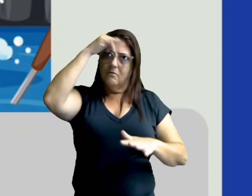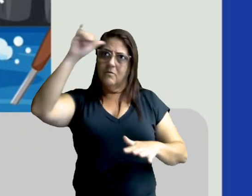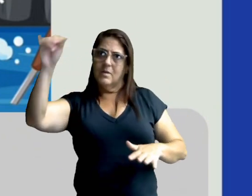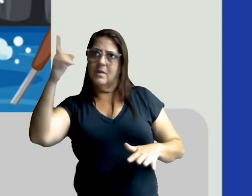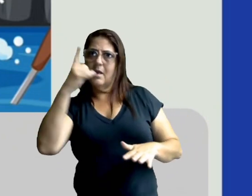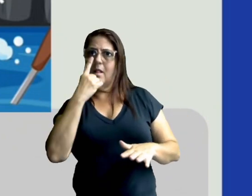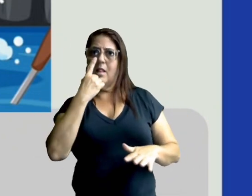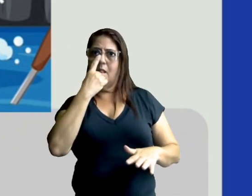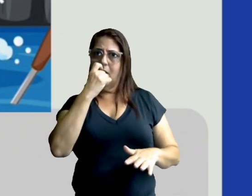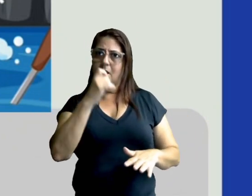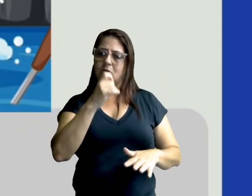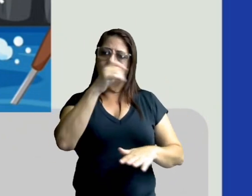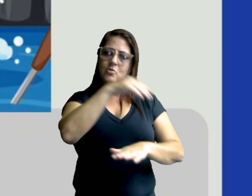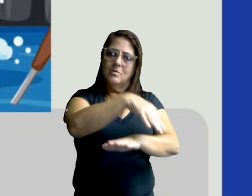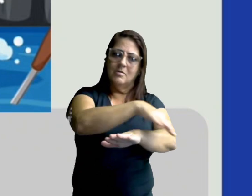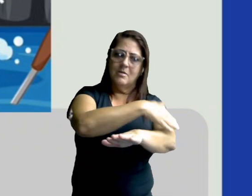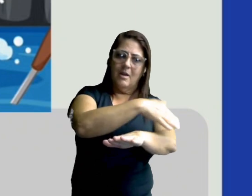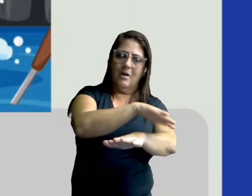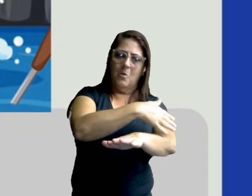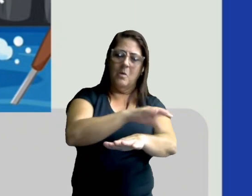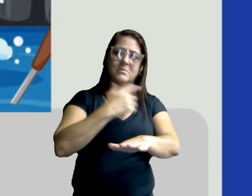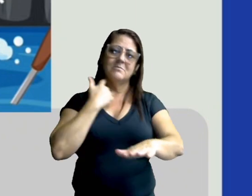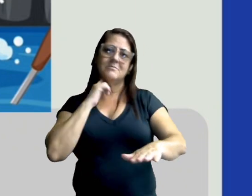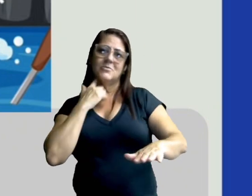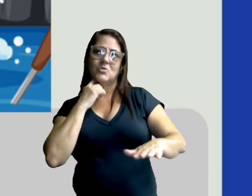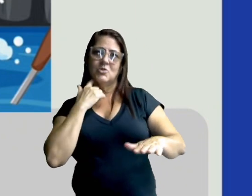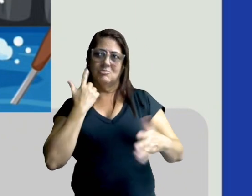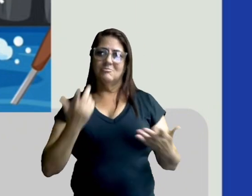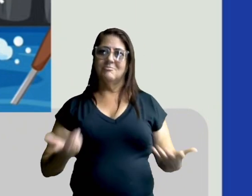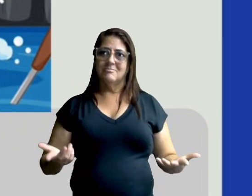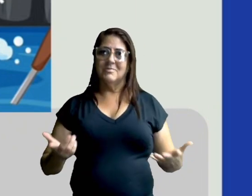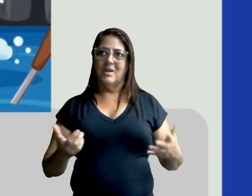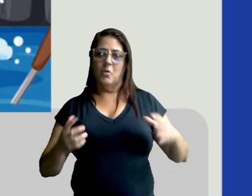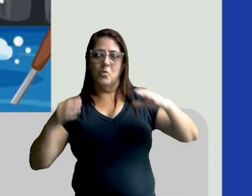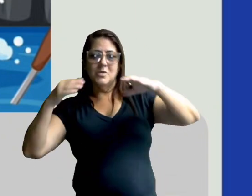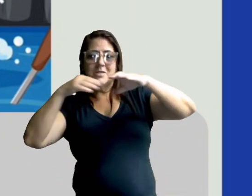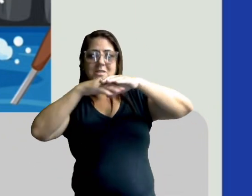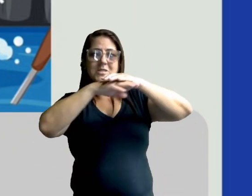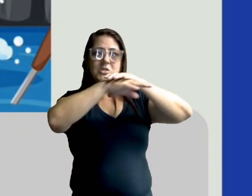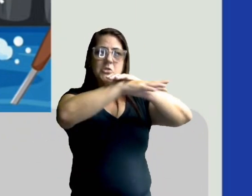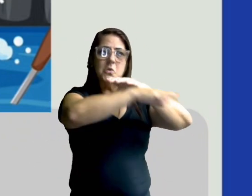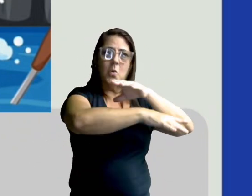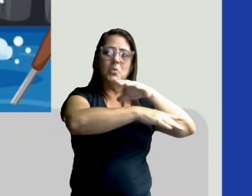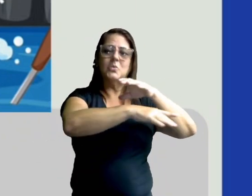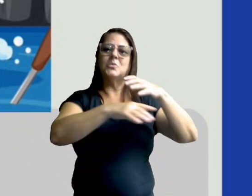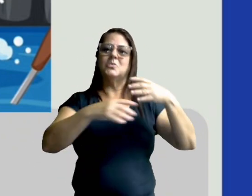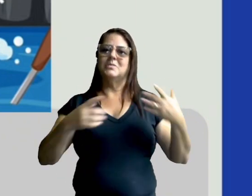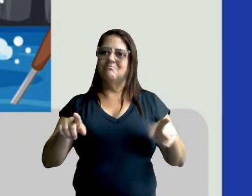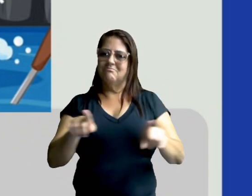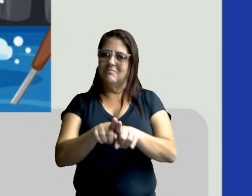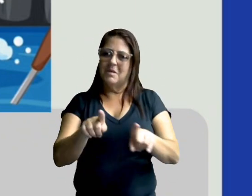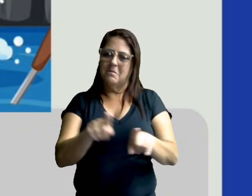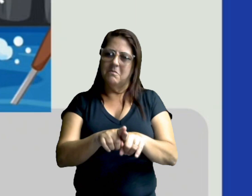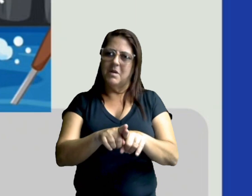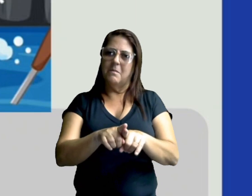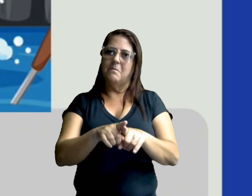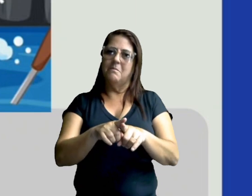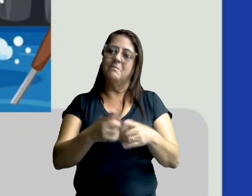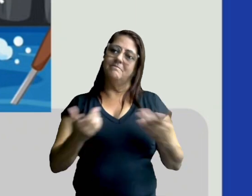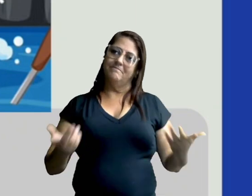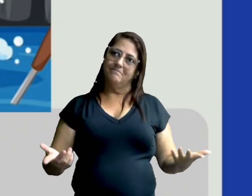na rua para não entupir as valas e os esgotos, para que quando chova muito forte não venha inundar, não venha